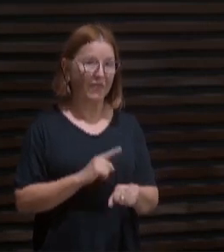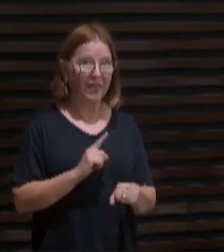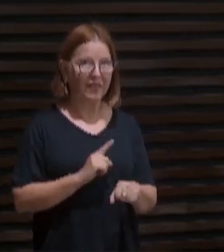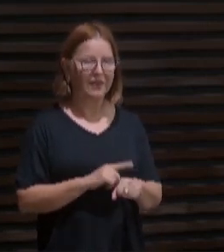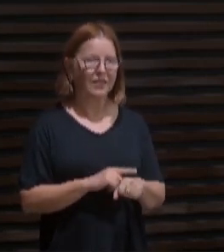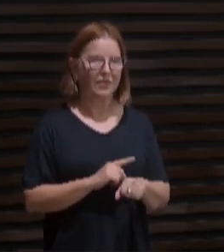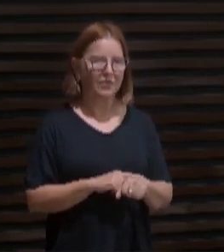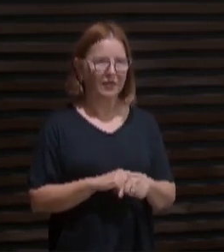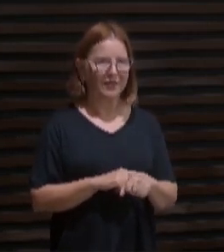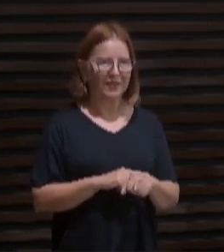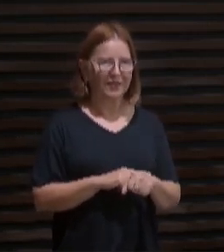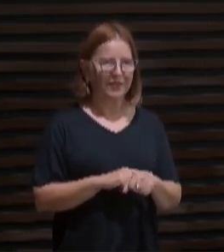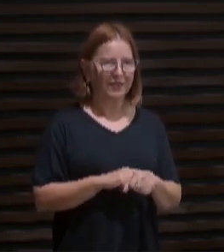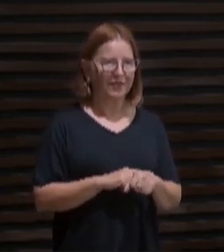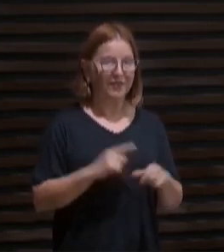Tempos